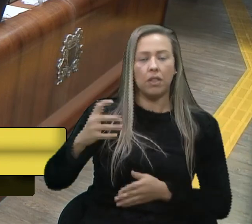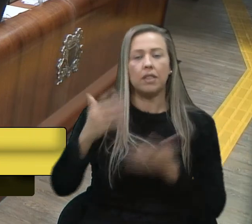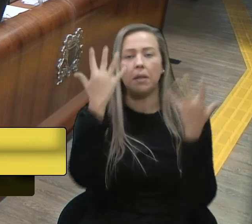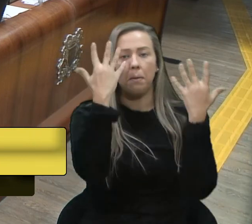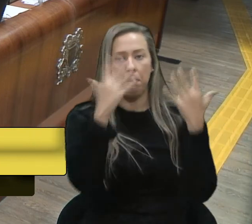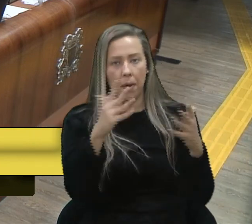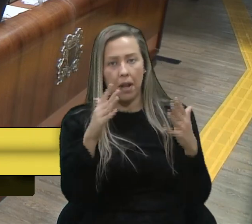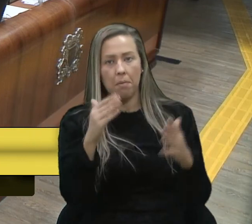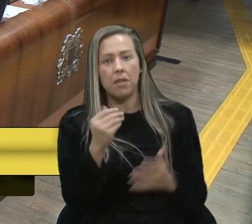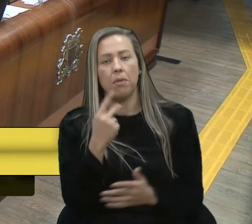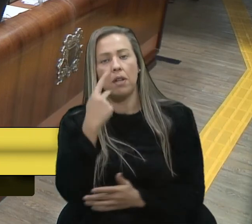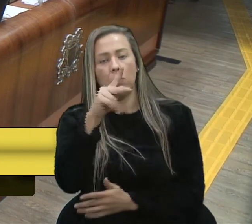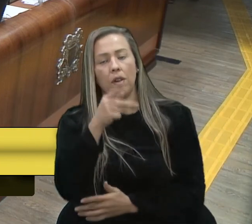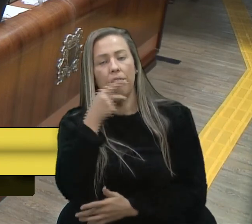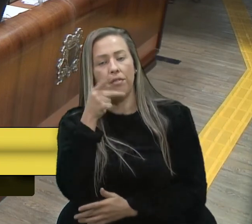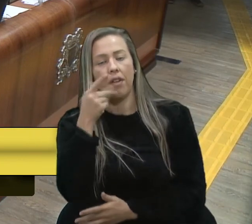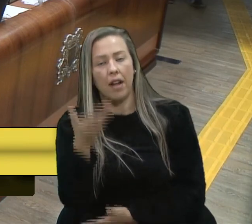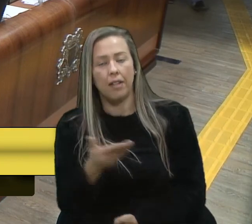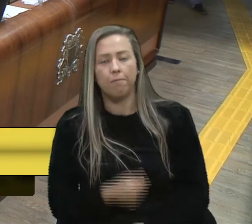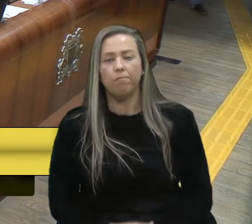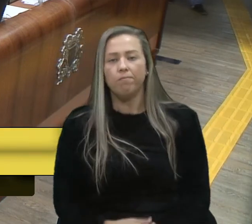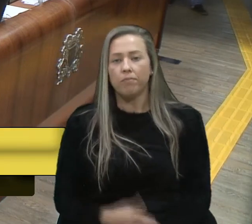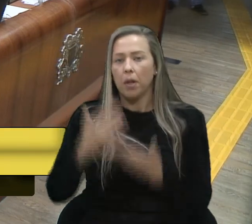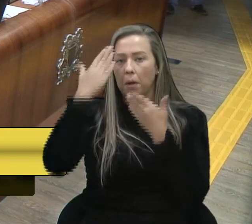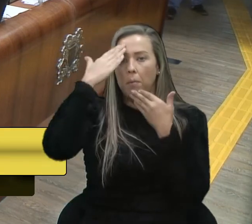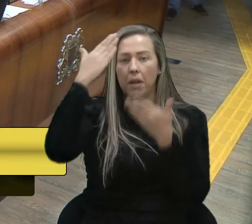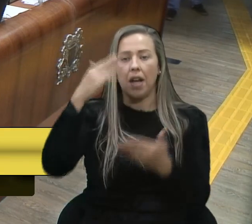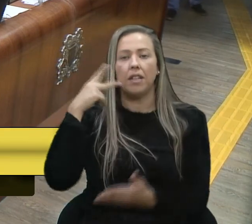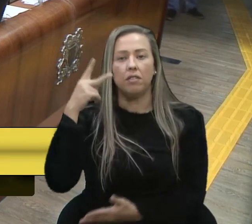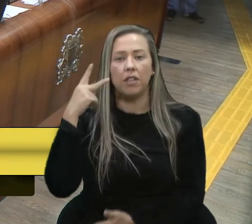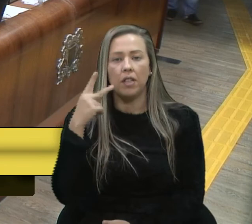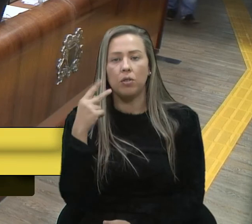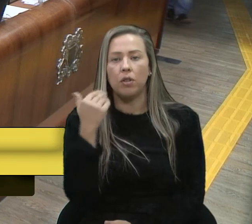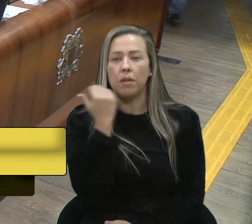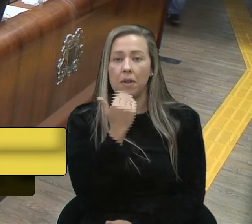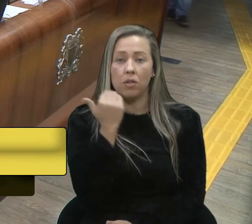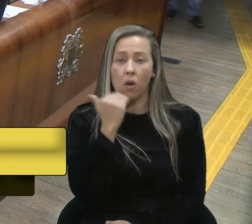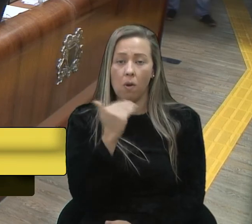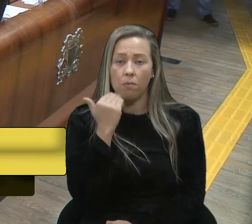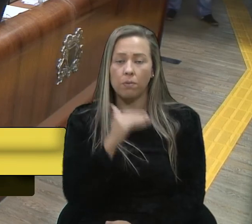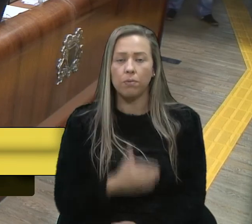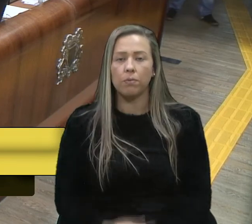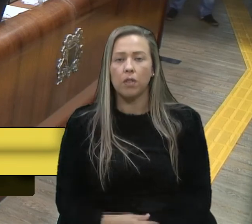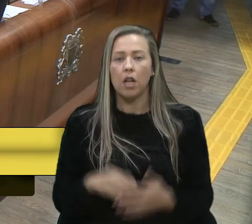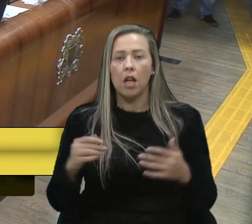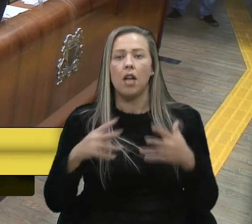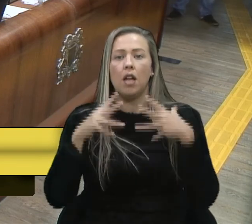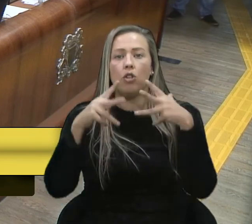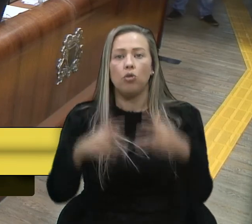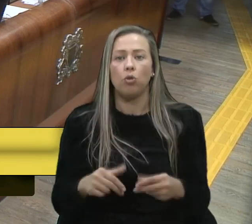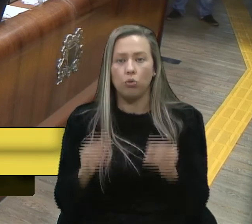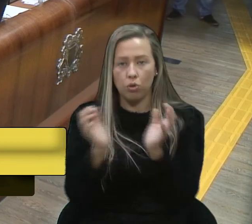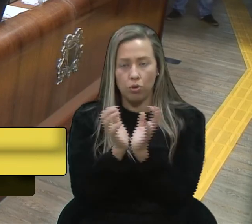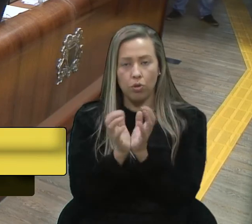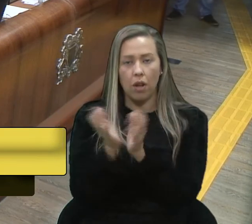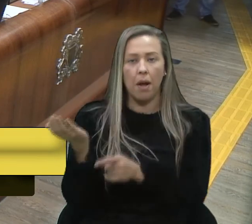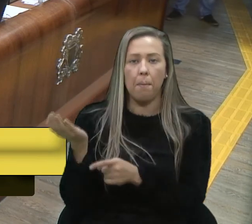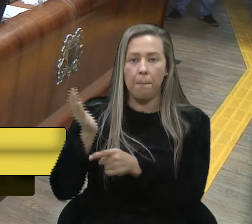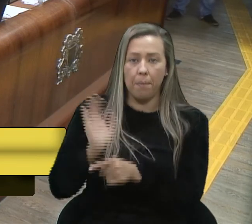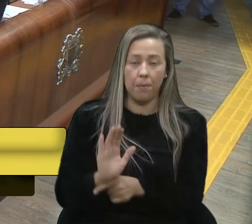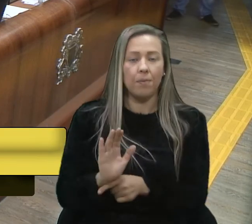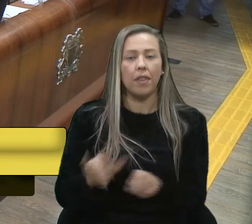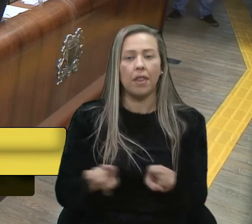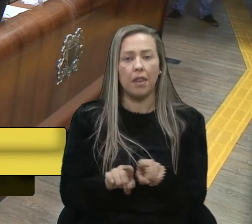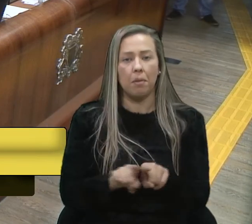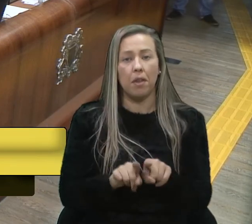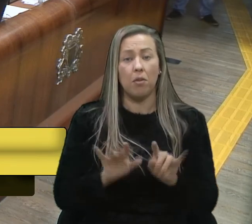pela sua explanação. Perfeito. Muito obrigado, vereadora Marisol, e todos os colegas que contribuíram com as suas apartes. E concluindo,